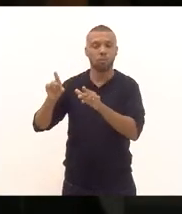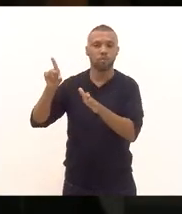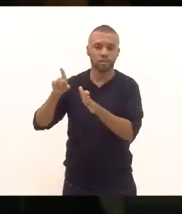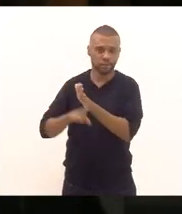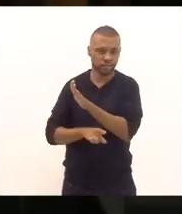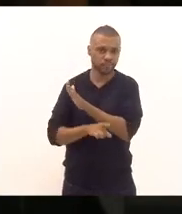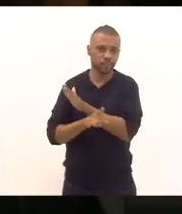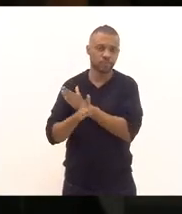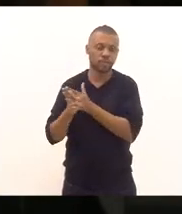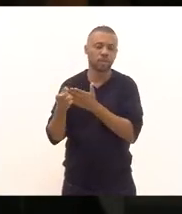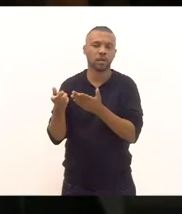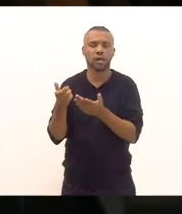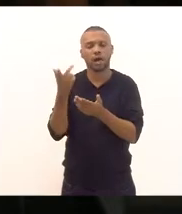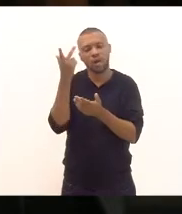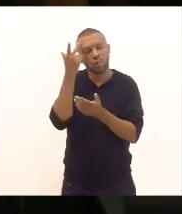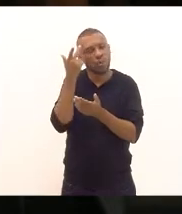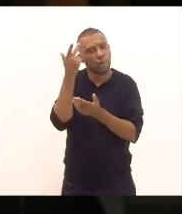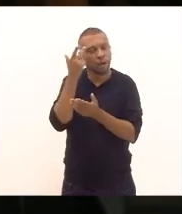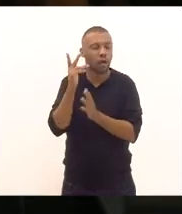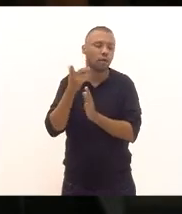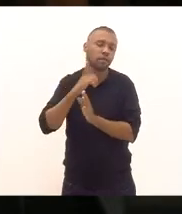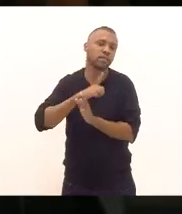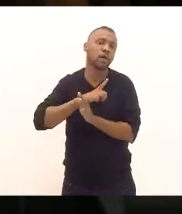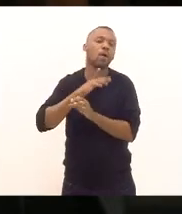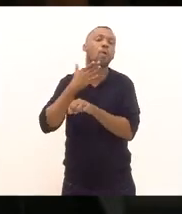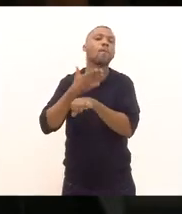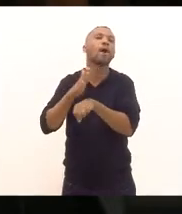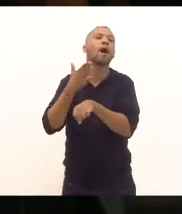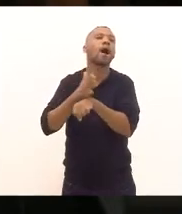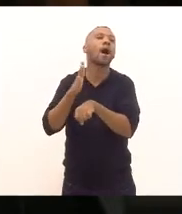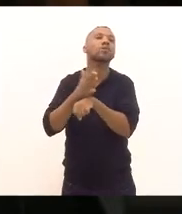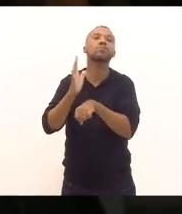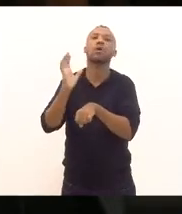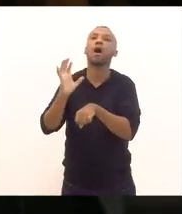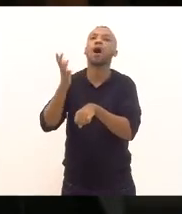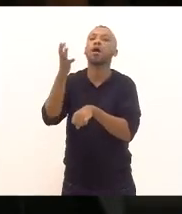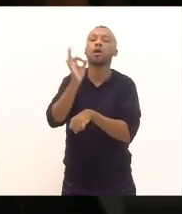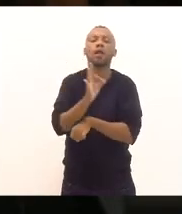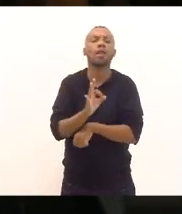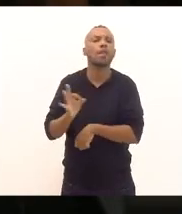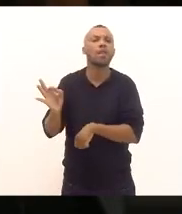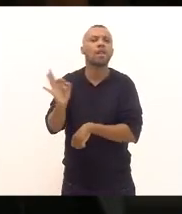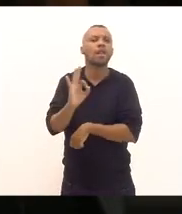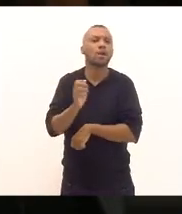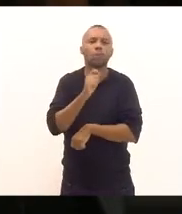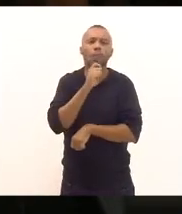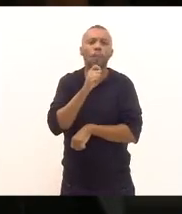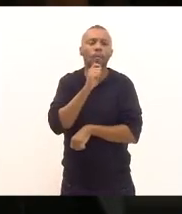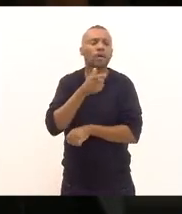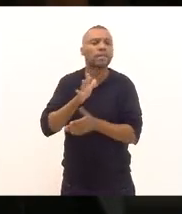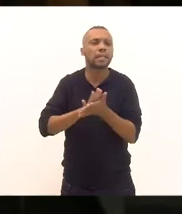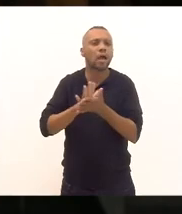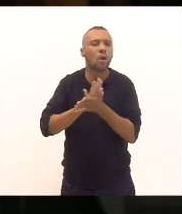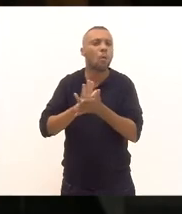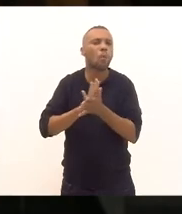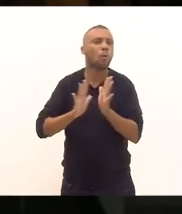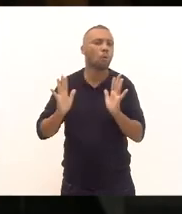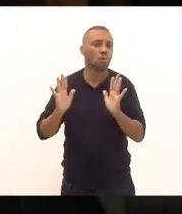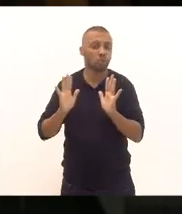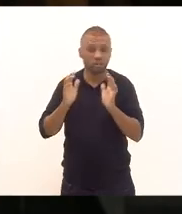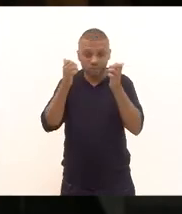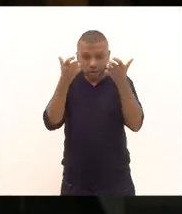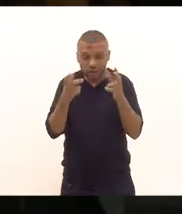praticamente efeito prático não ocorreu nenhum e quando fala na letra